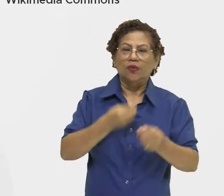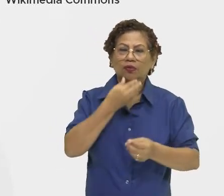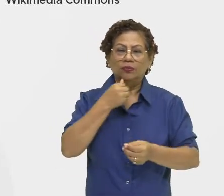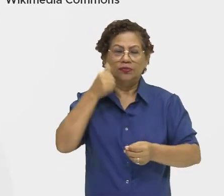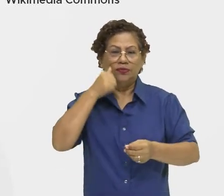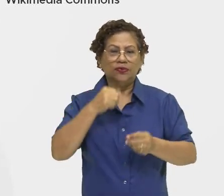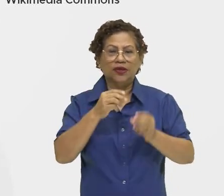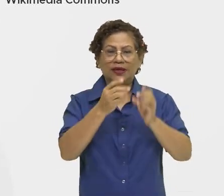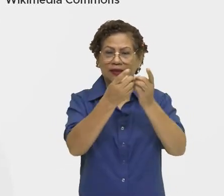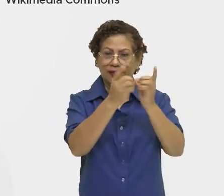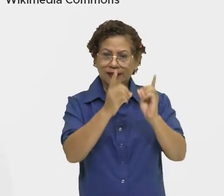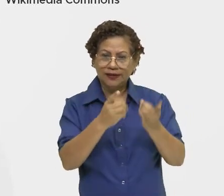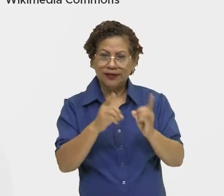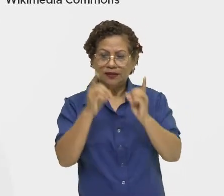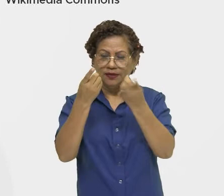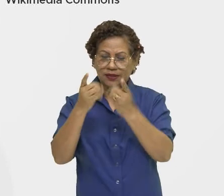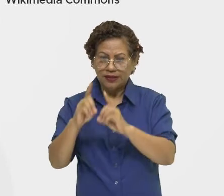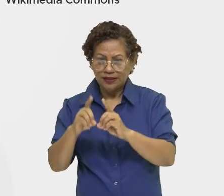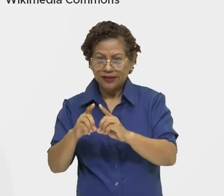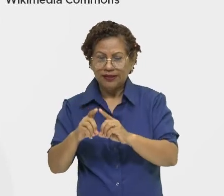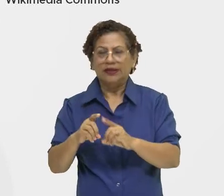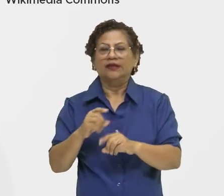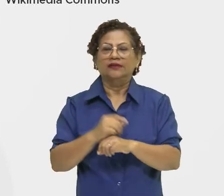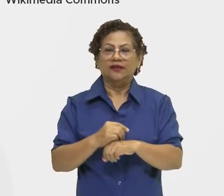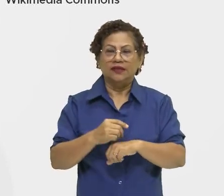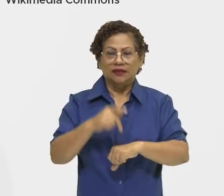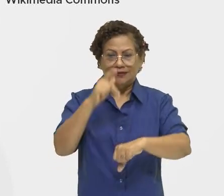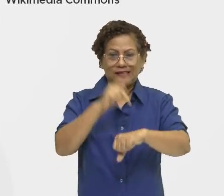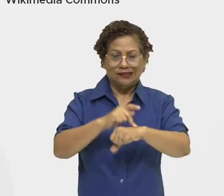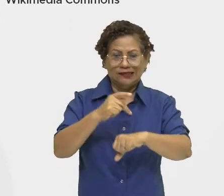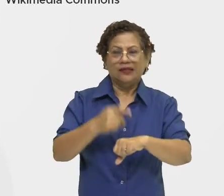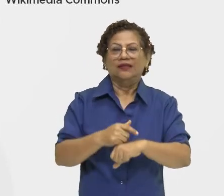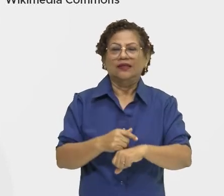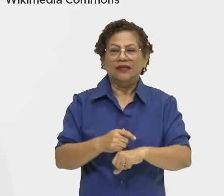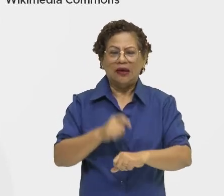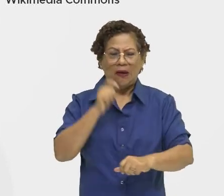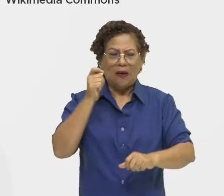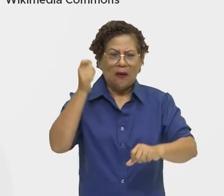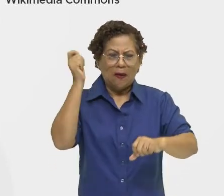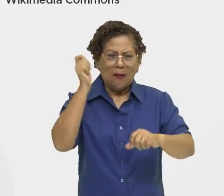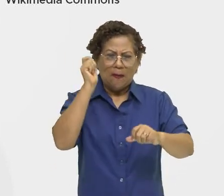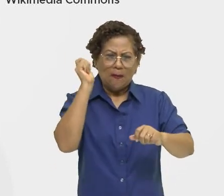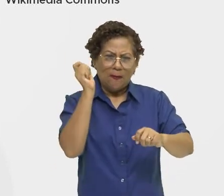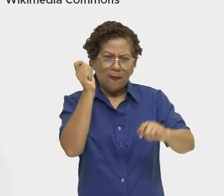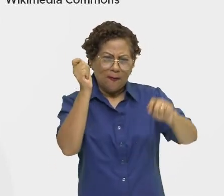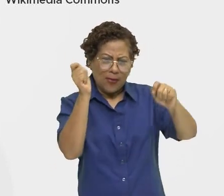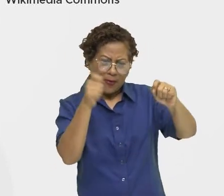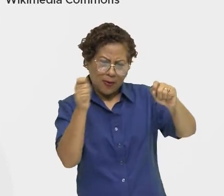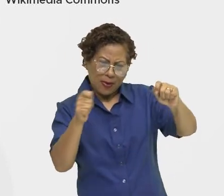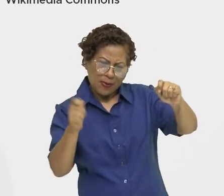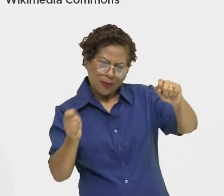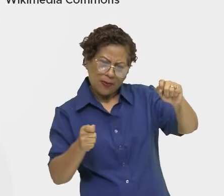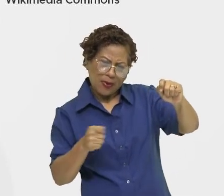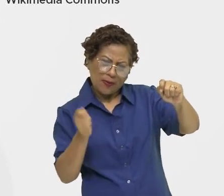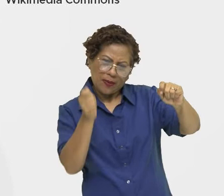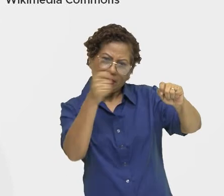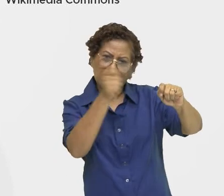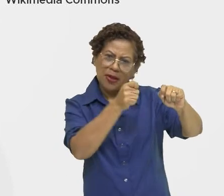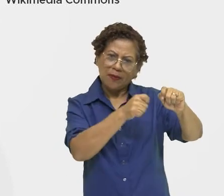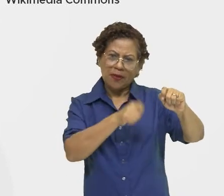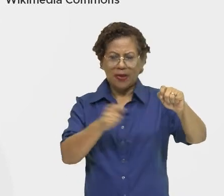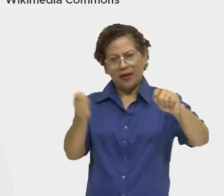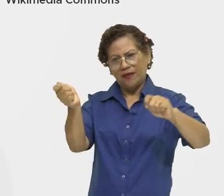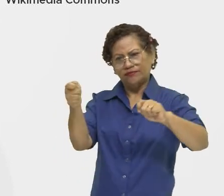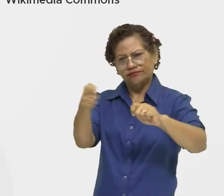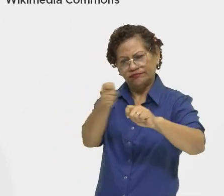em mármore. A gente está vendo aí uma imagem, está aparecendo para a gente uma imagem de uma escultura grega. Gente, eu vou falar isso em várias